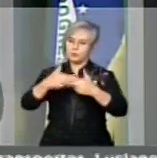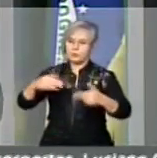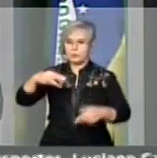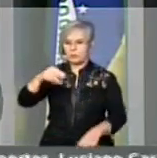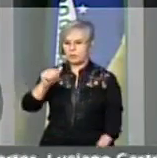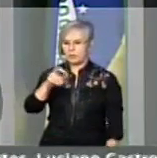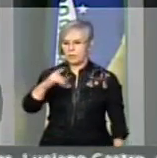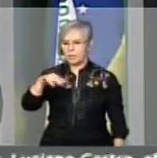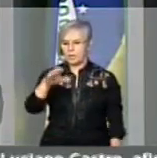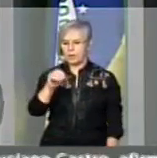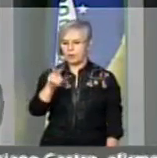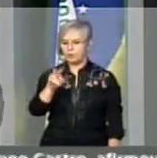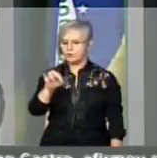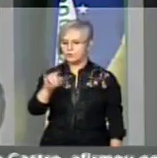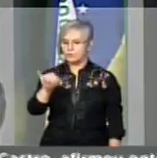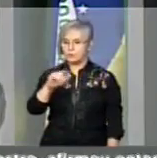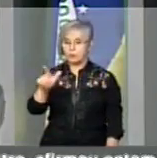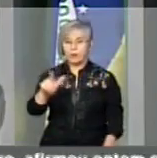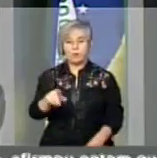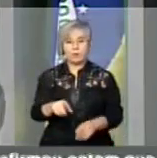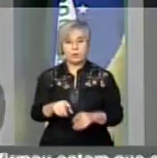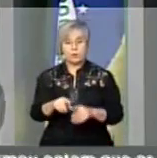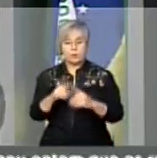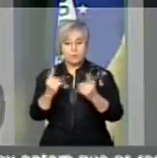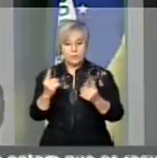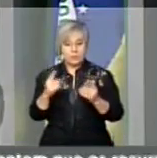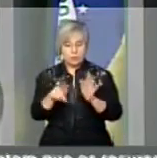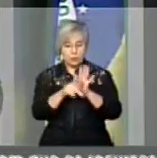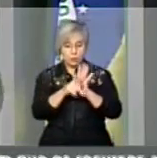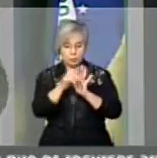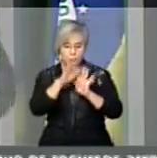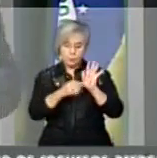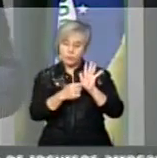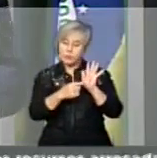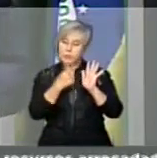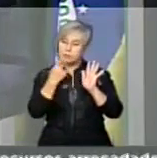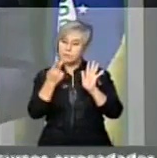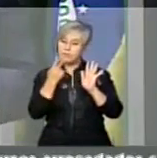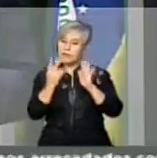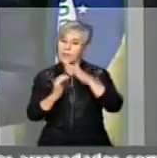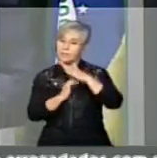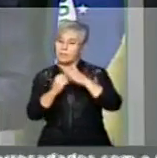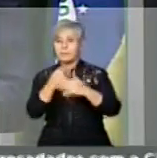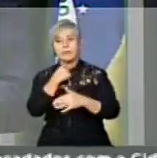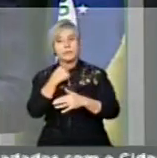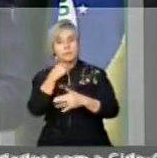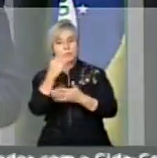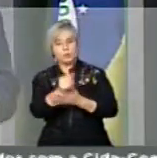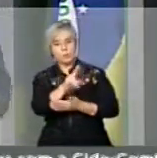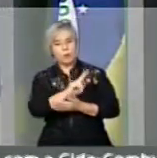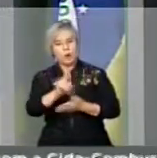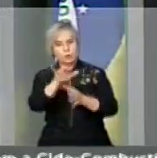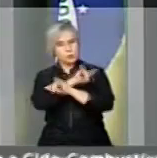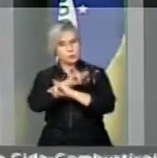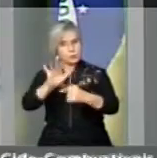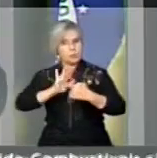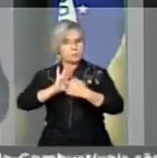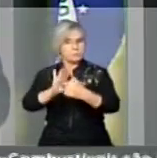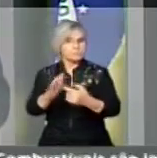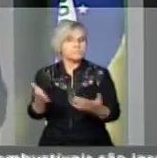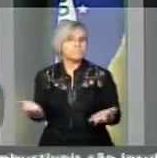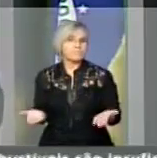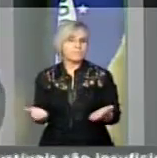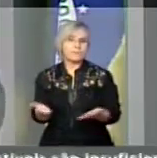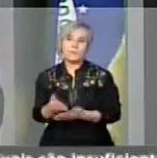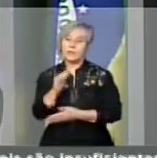se o veículo interessado não poderá, pelo próprio texto projetado, utilizar sequer 1/3 do que recebeu? Se